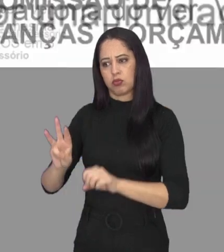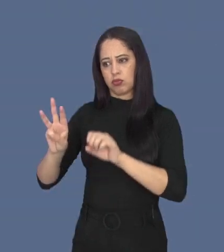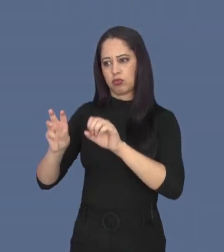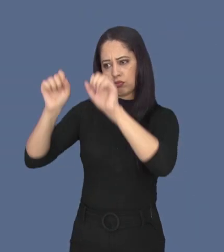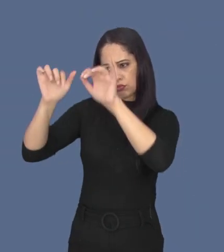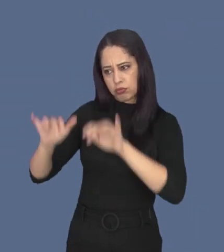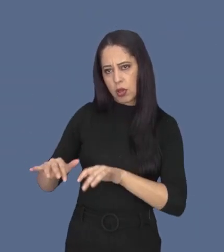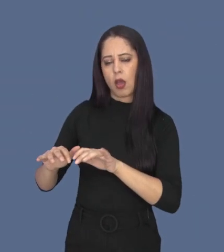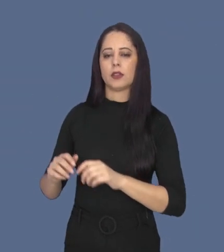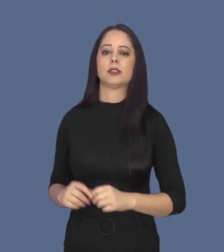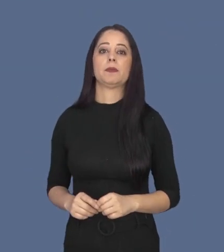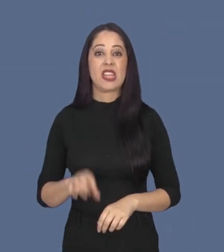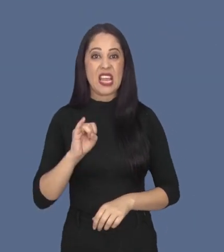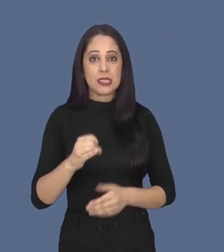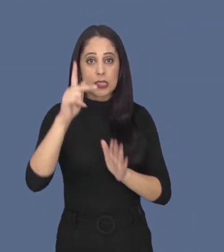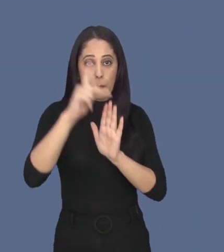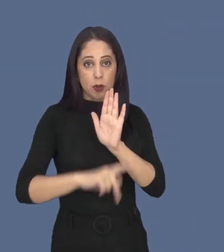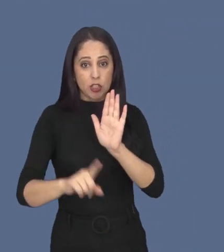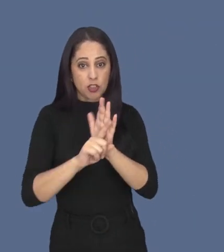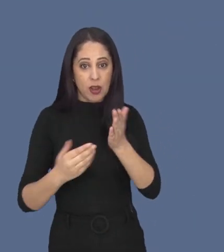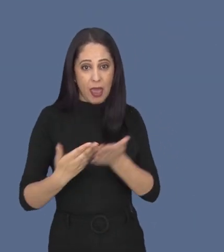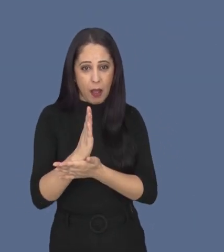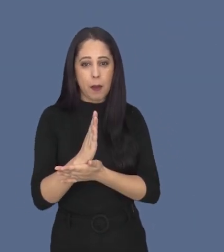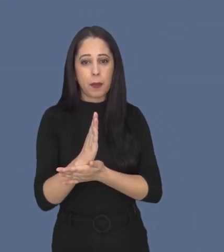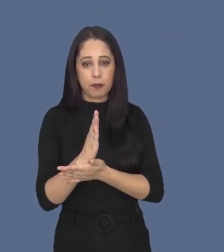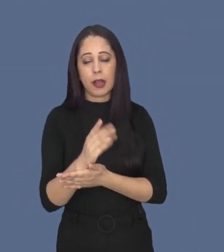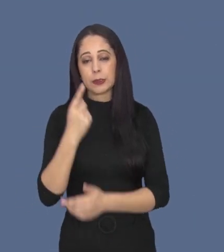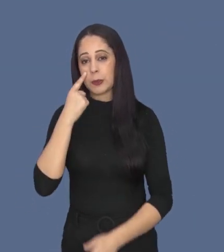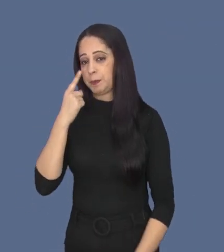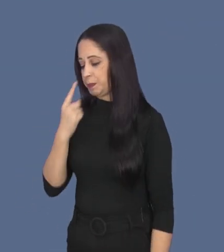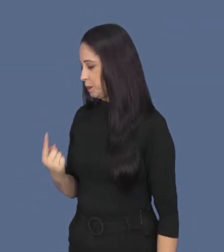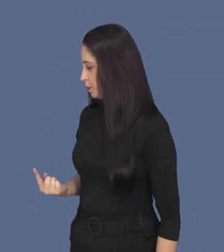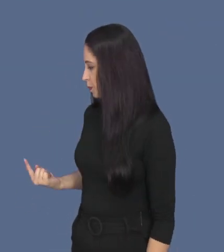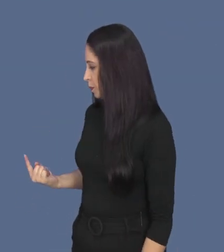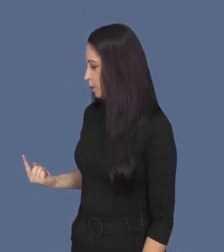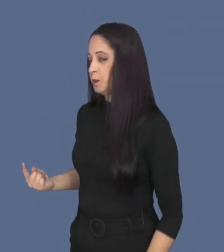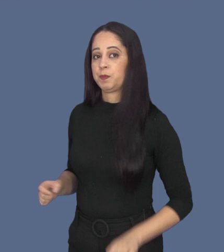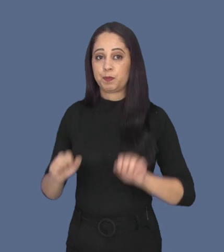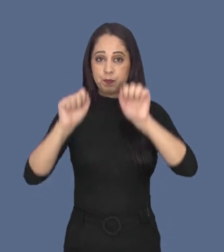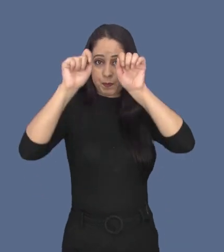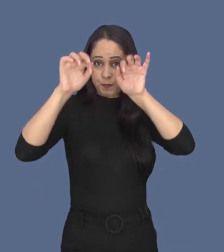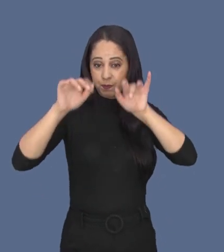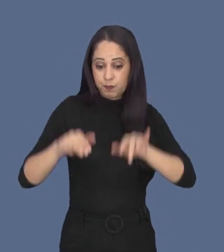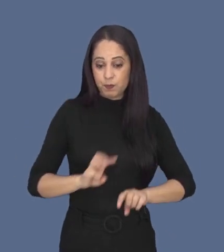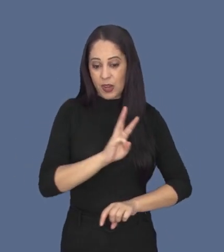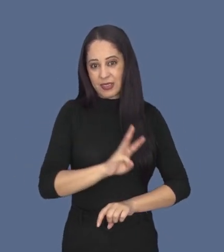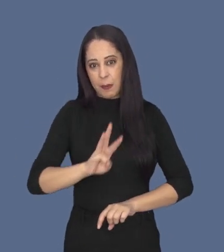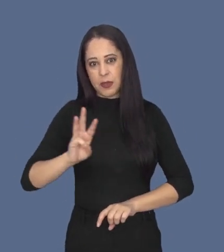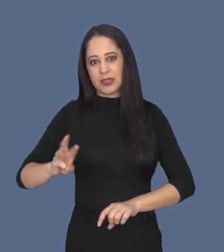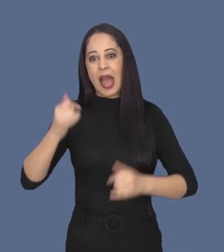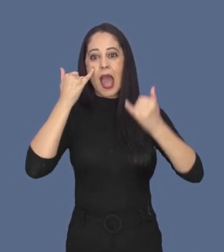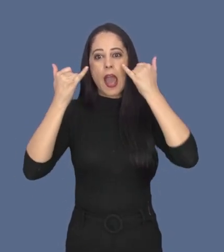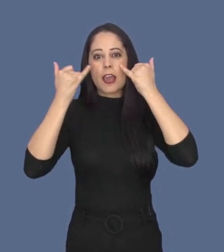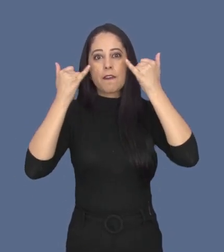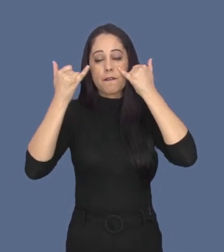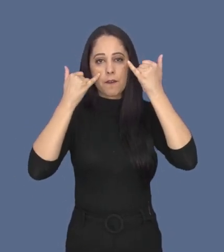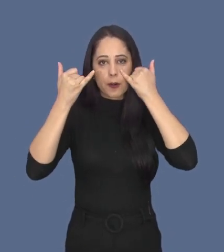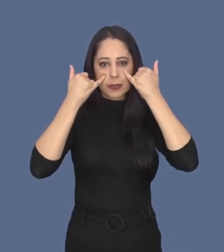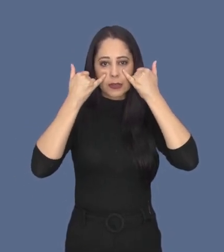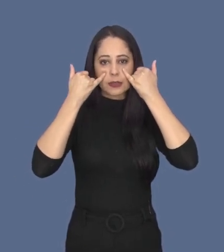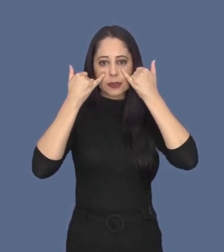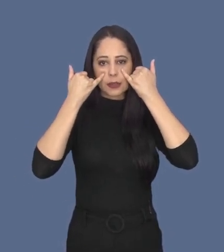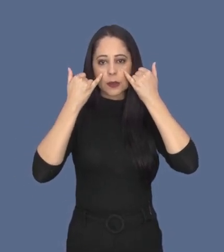pode. Se aprovado, o projeto iria disponibilizar ao cidadão informações a respeito do andamento da regularização dos